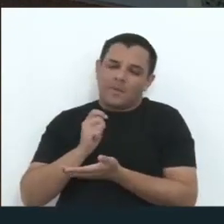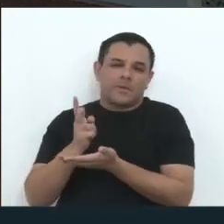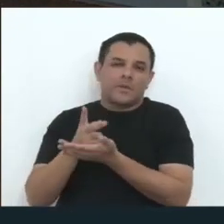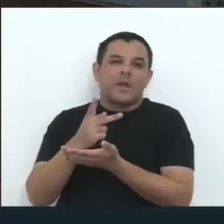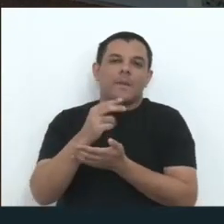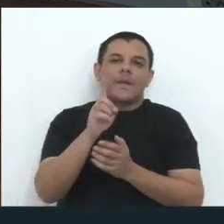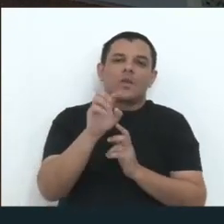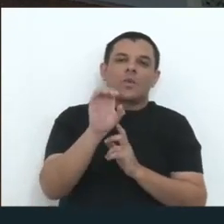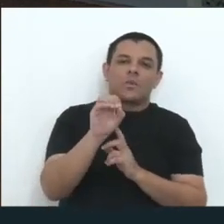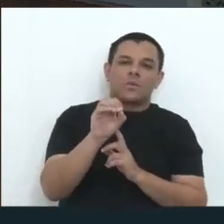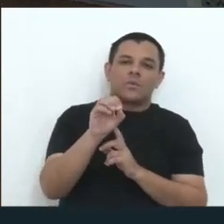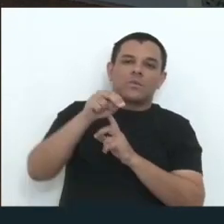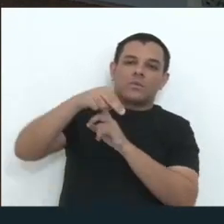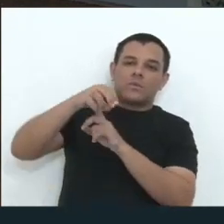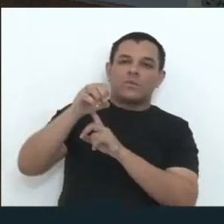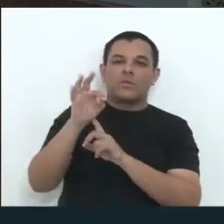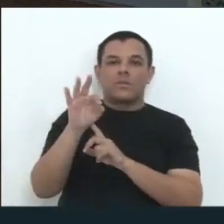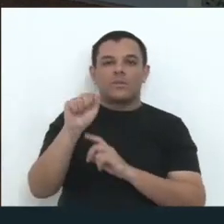Notaro.